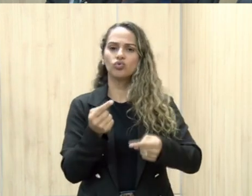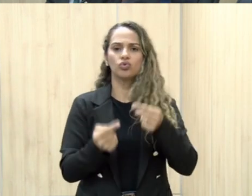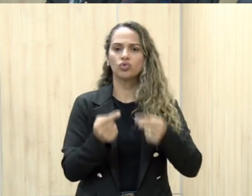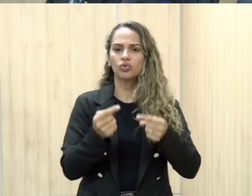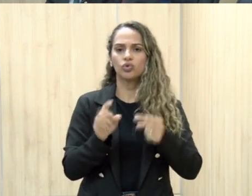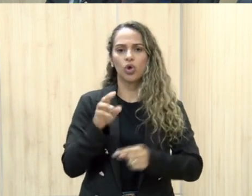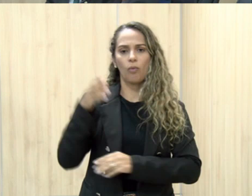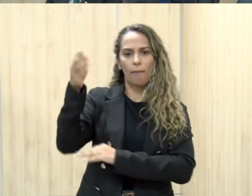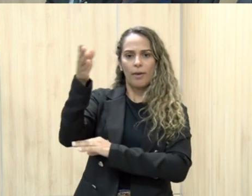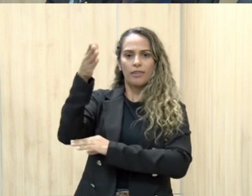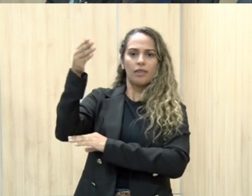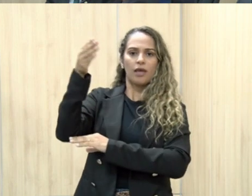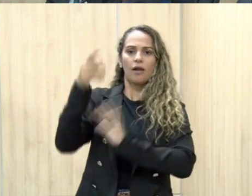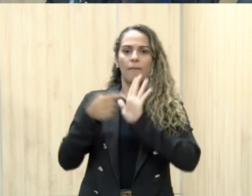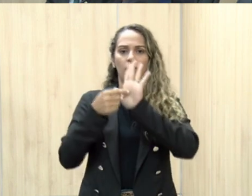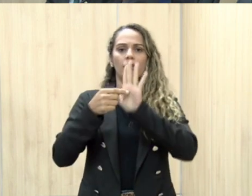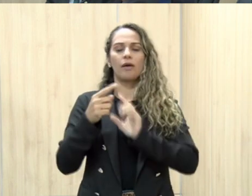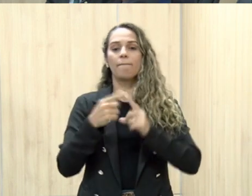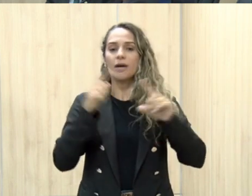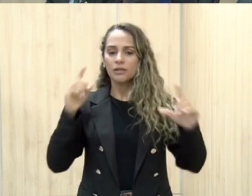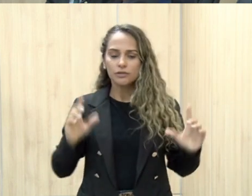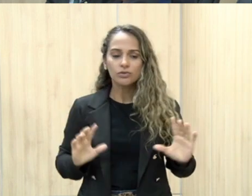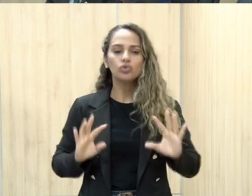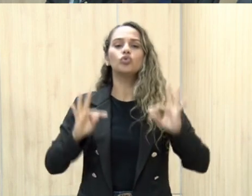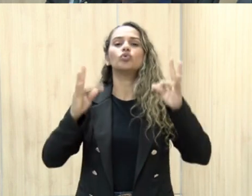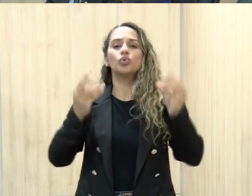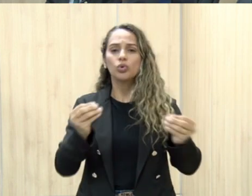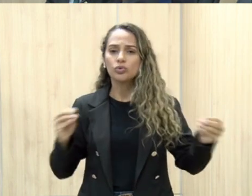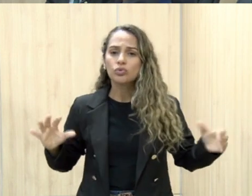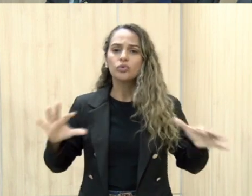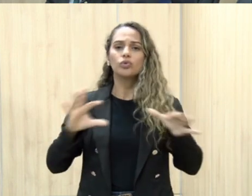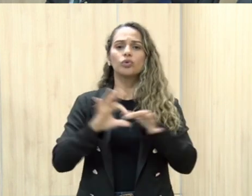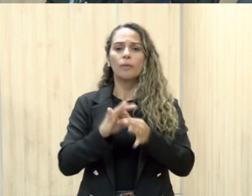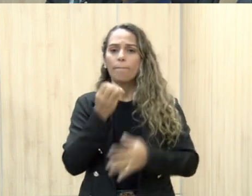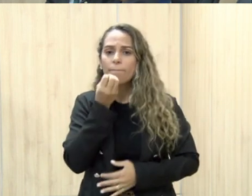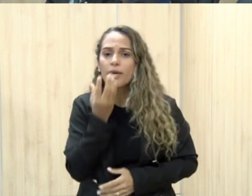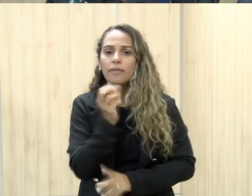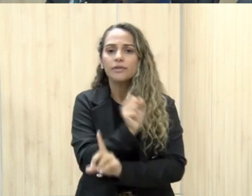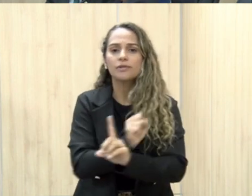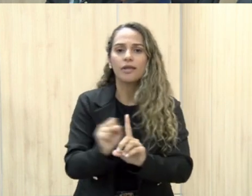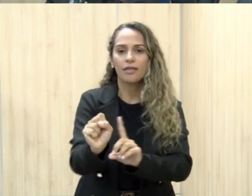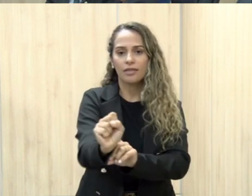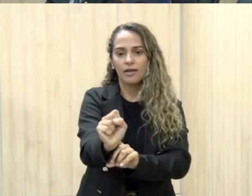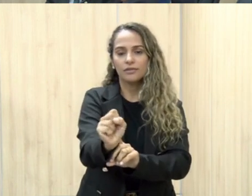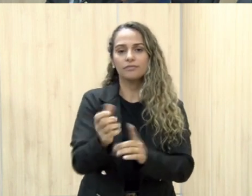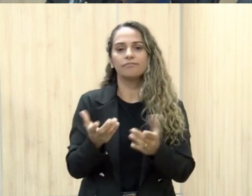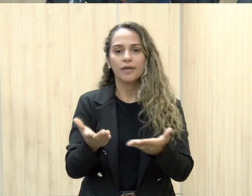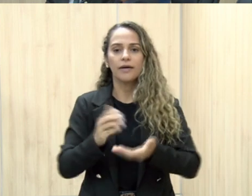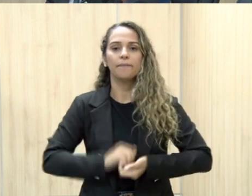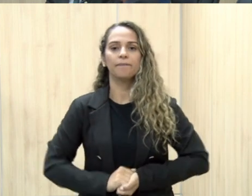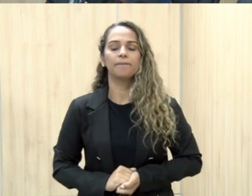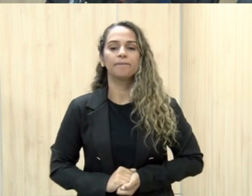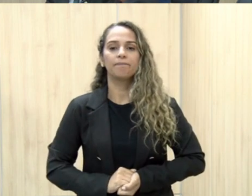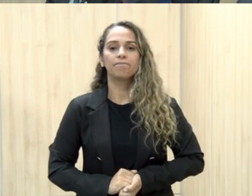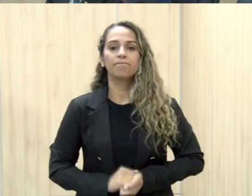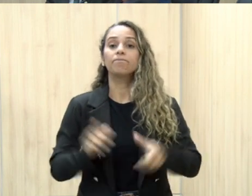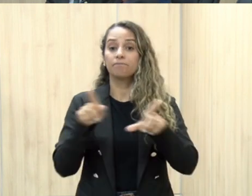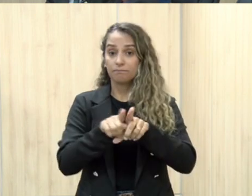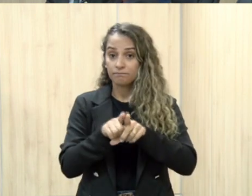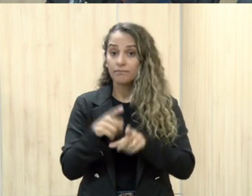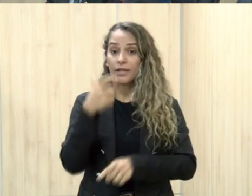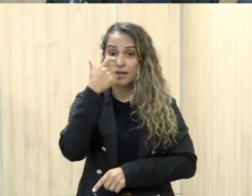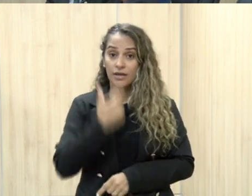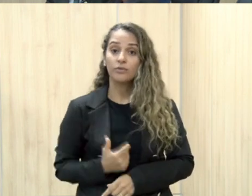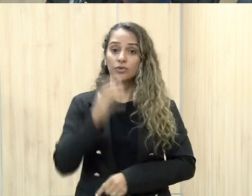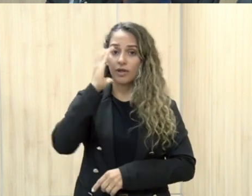levantando apenas uma bandeira mas a bandeira coletiva a bandeira que faz bem à sociedade então faça aqui esse registro também eu